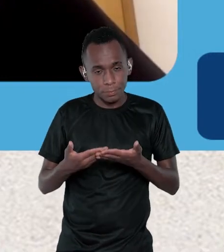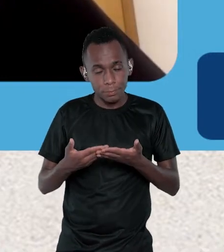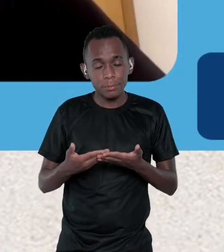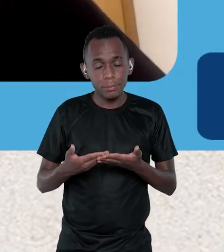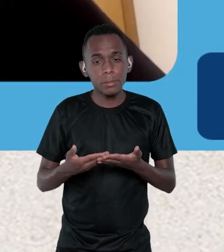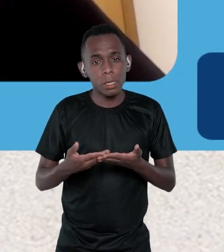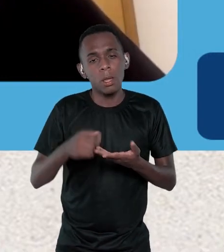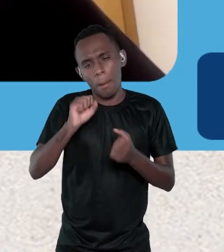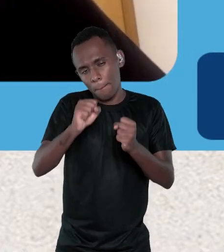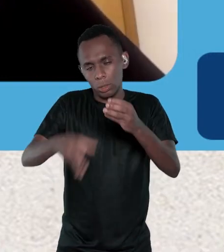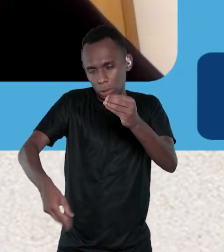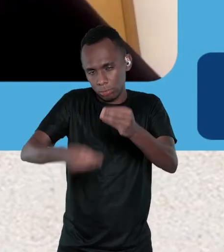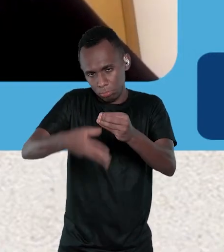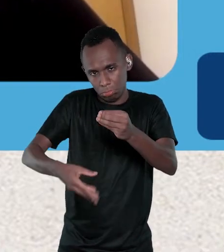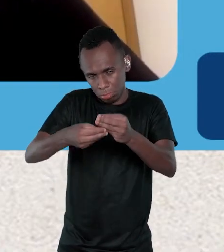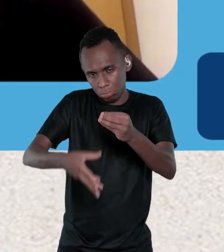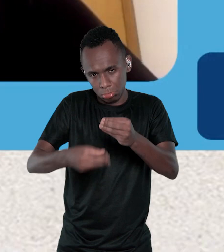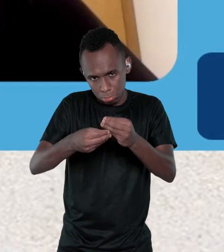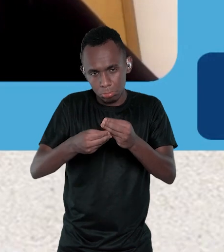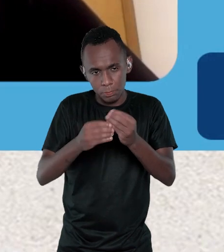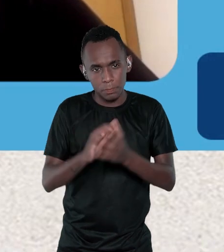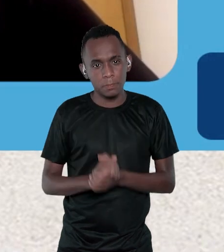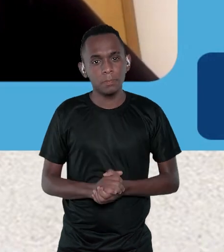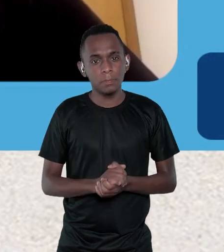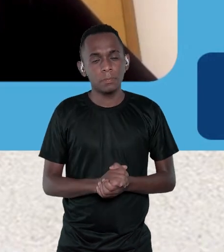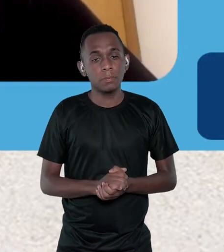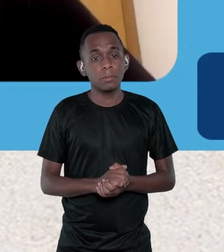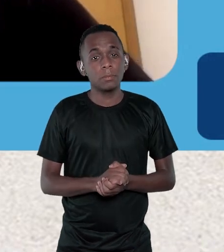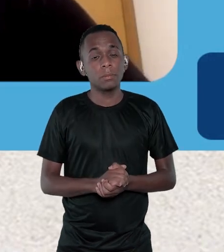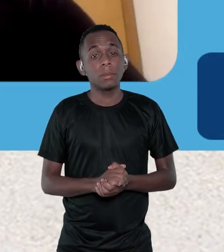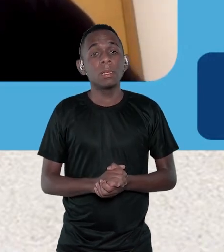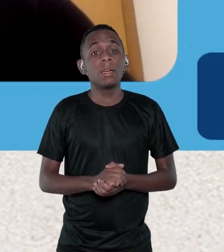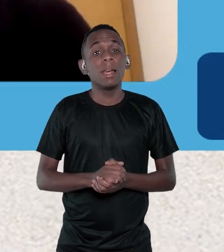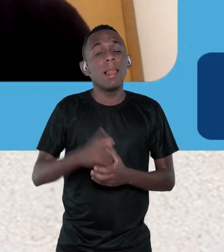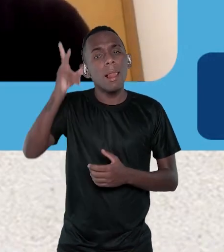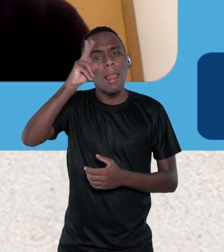pode completar também, né, o que você já ia dizer,